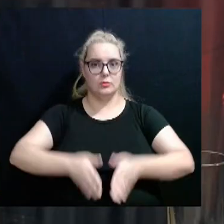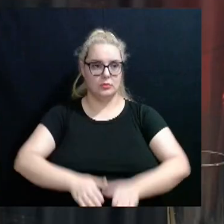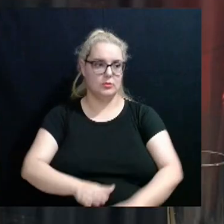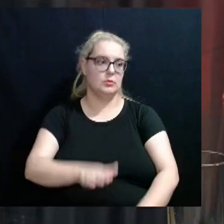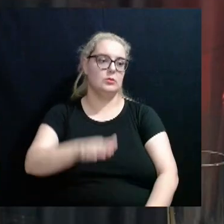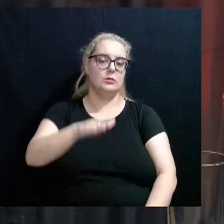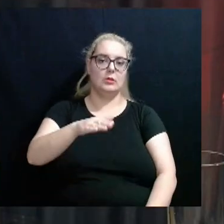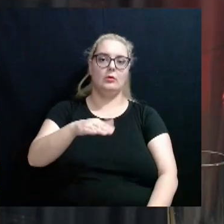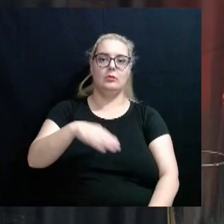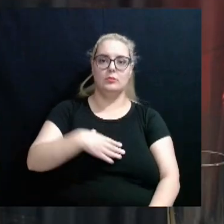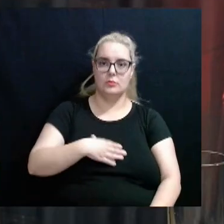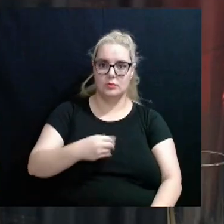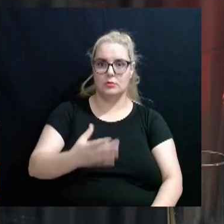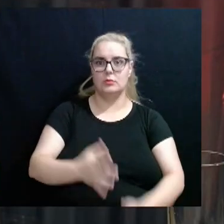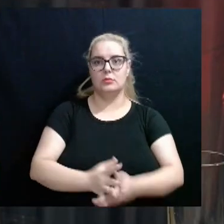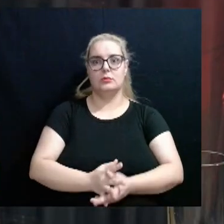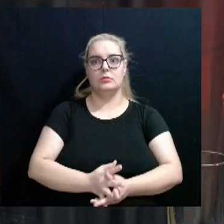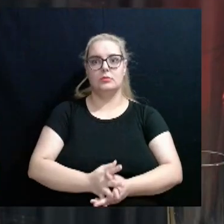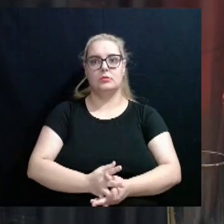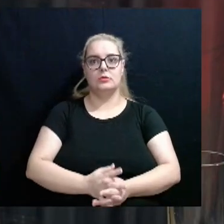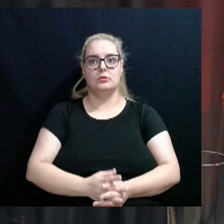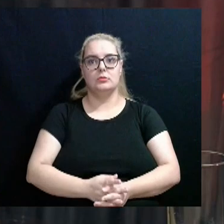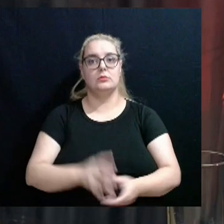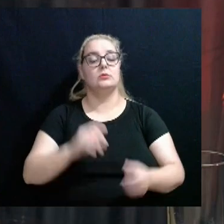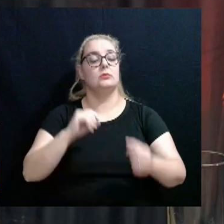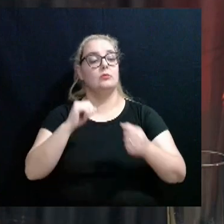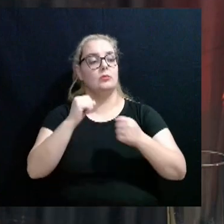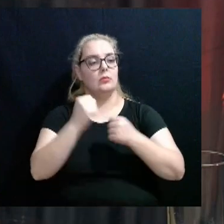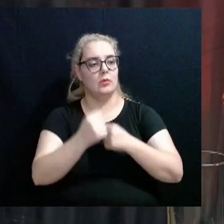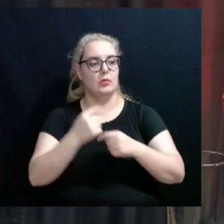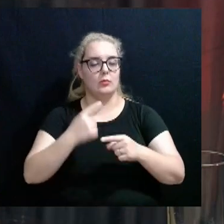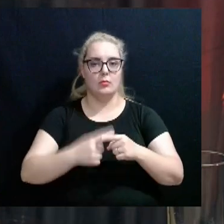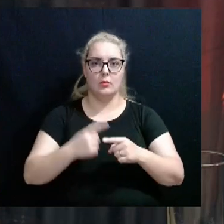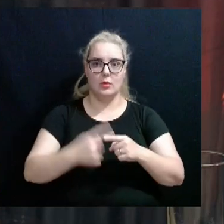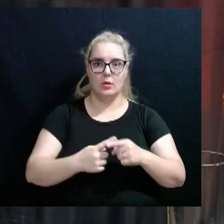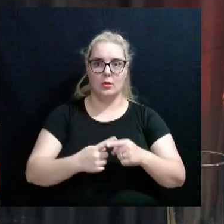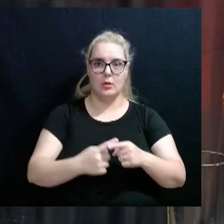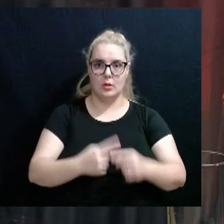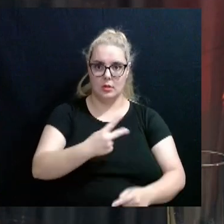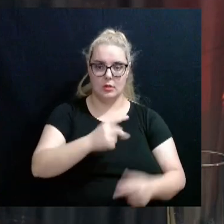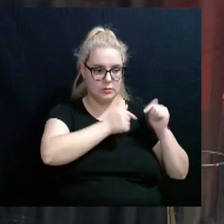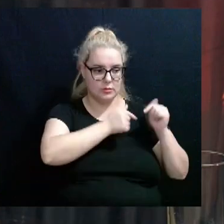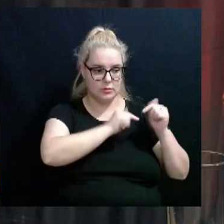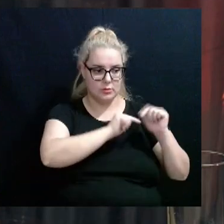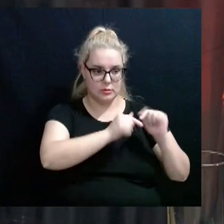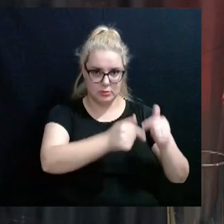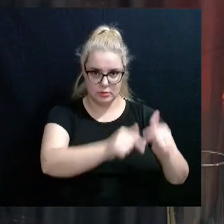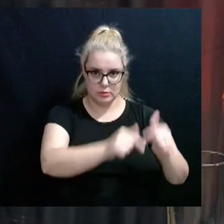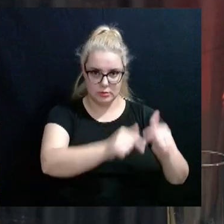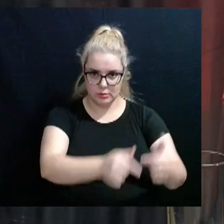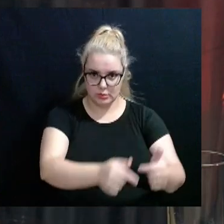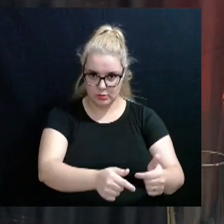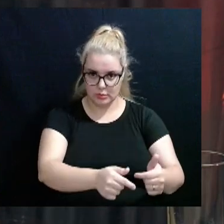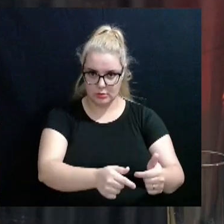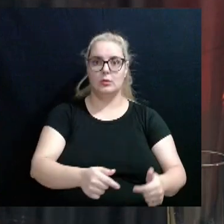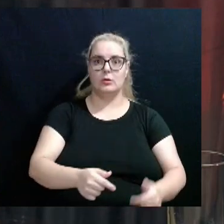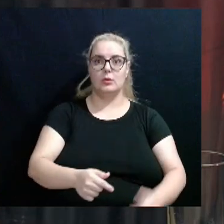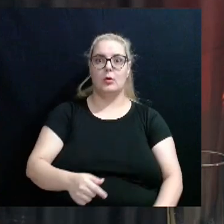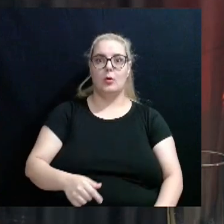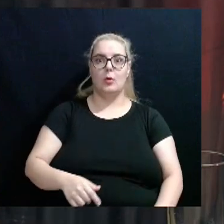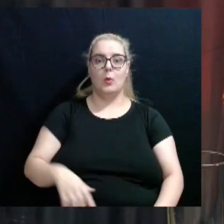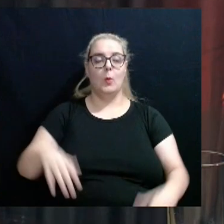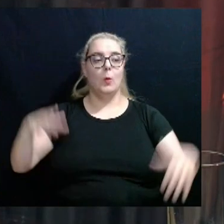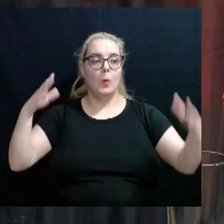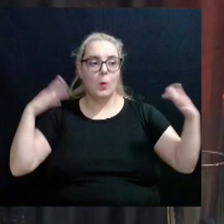né, eles seriam protegidos porque, segundo essa tradição, um anjo destruidor